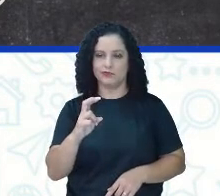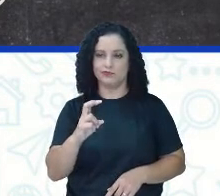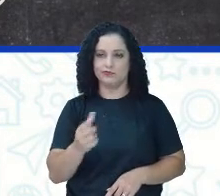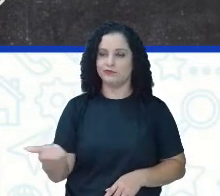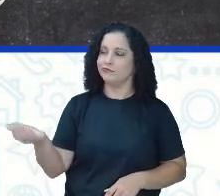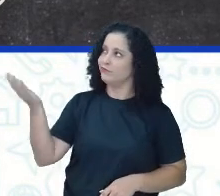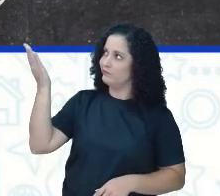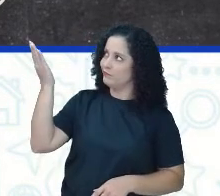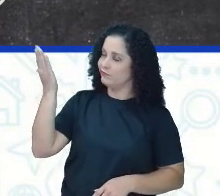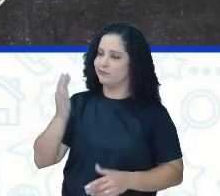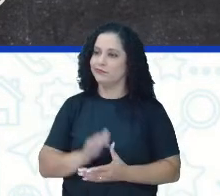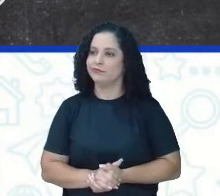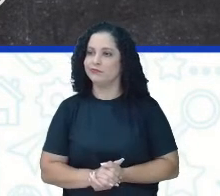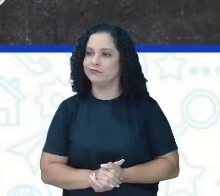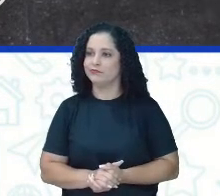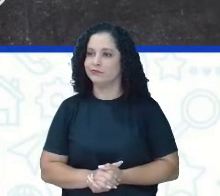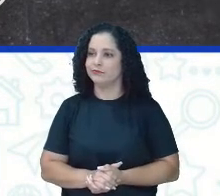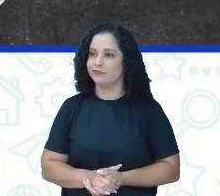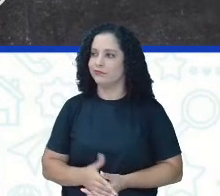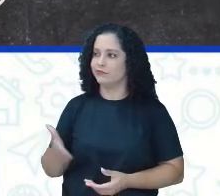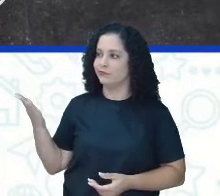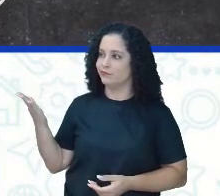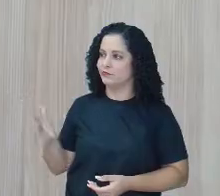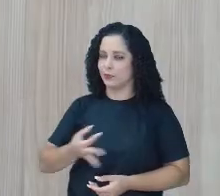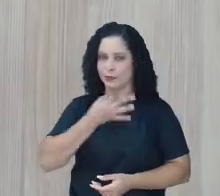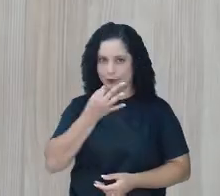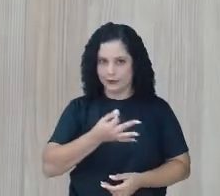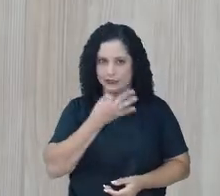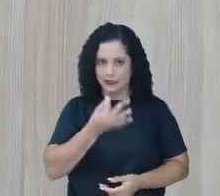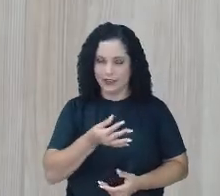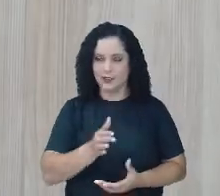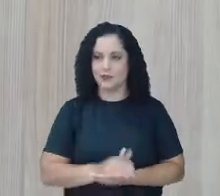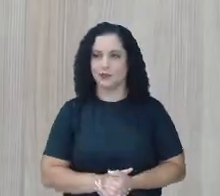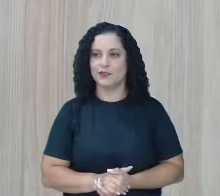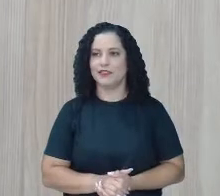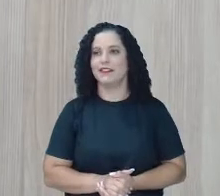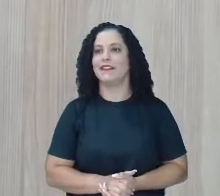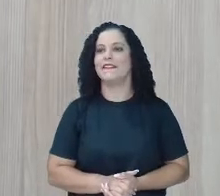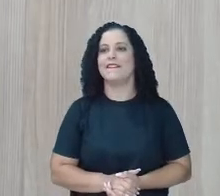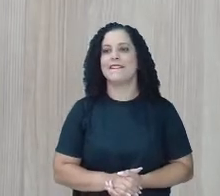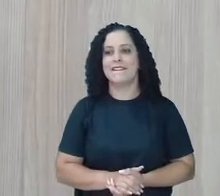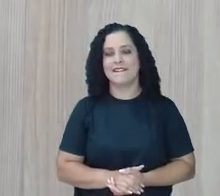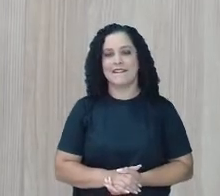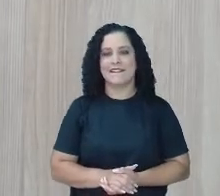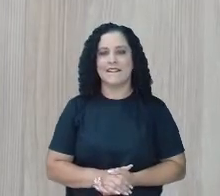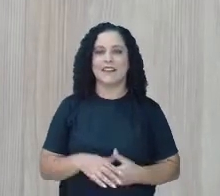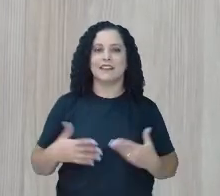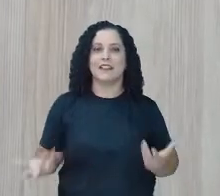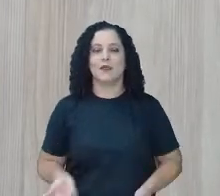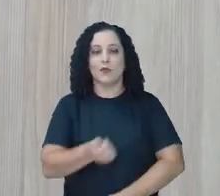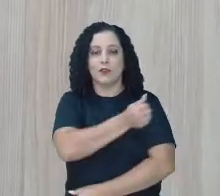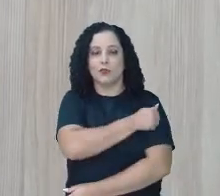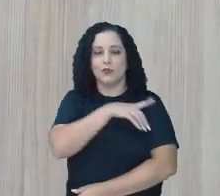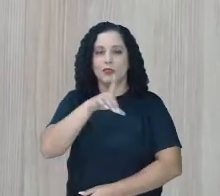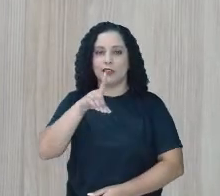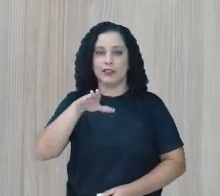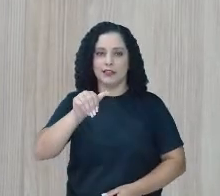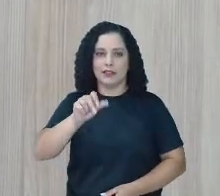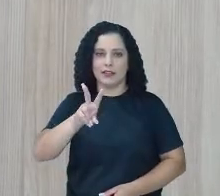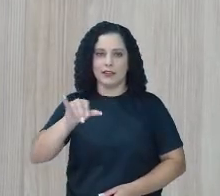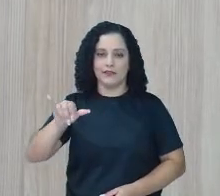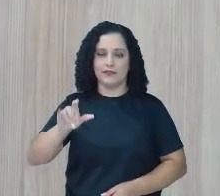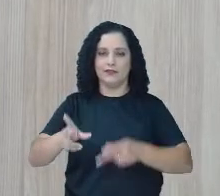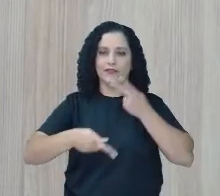aí, beleza? Professor Pedro, comentários? Oi, gente. Ó, Davi disse assim, o triângulo é o polígono